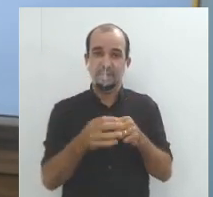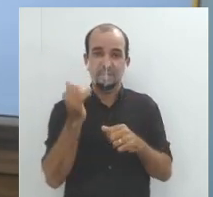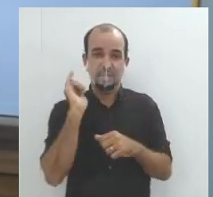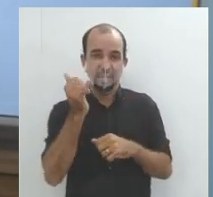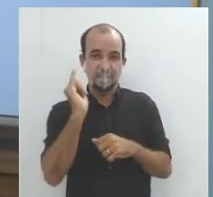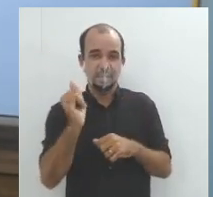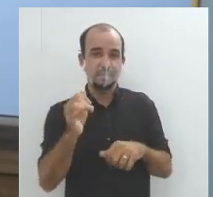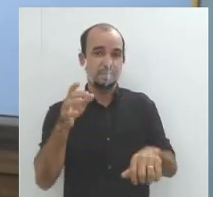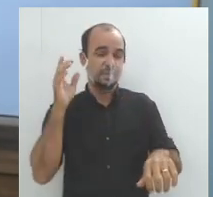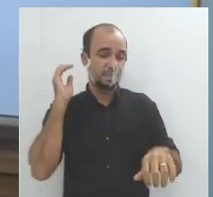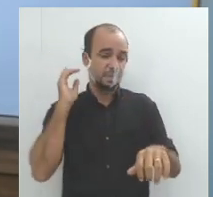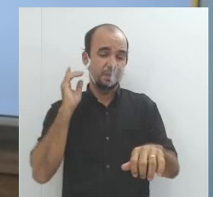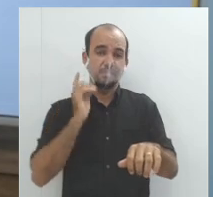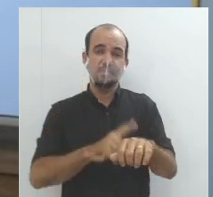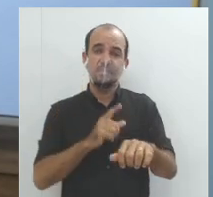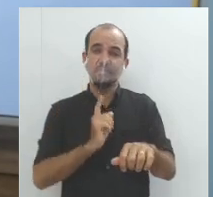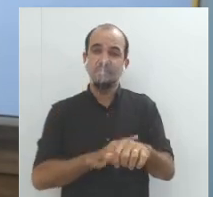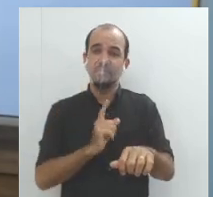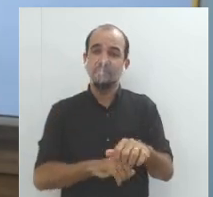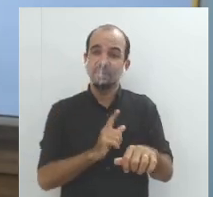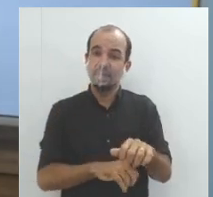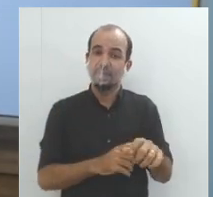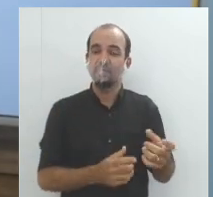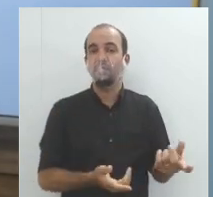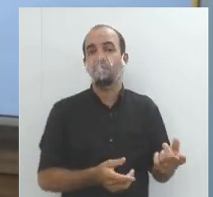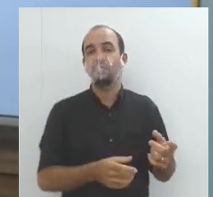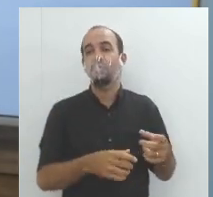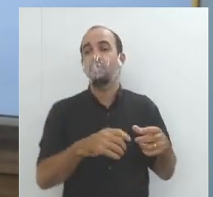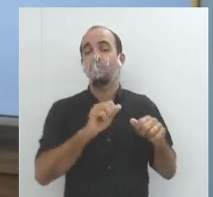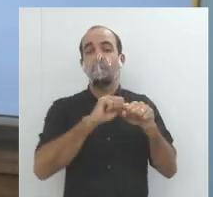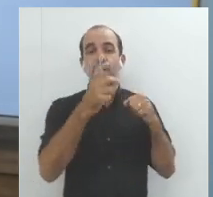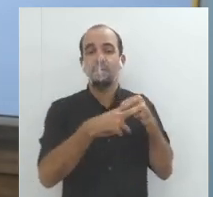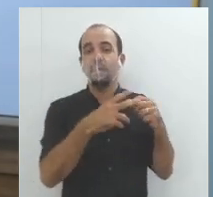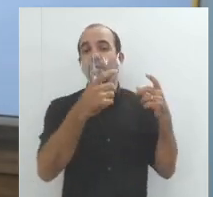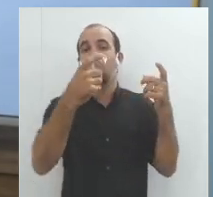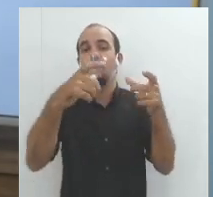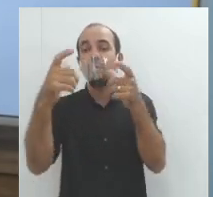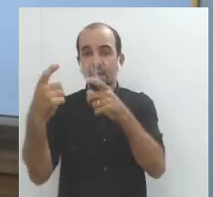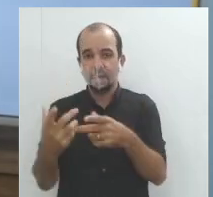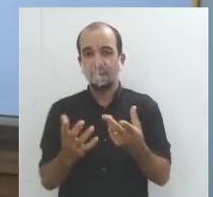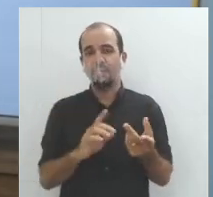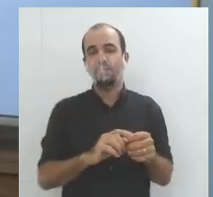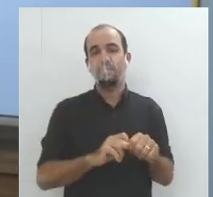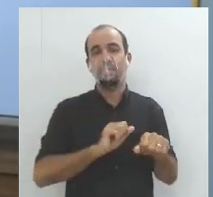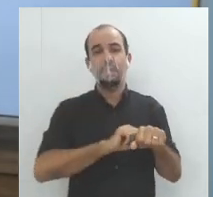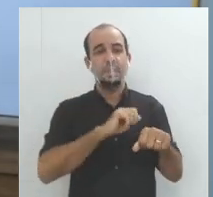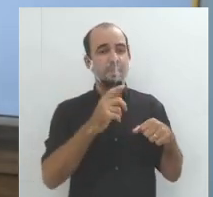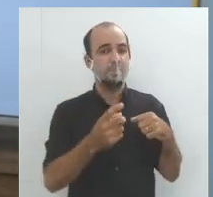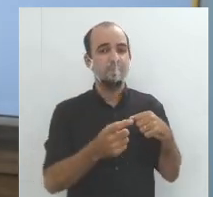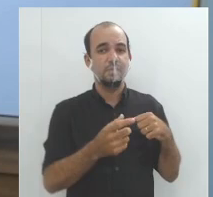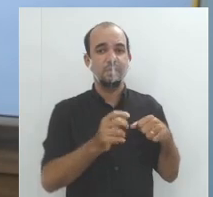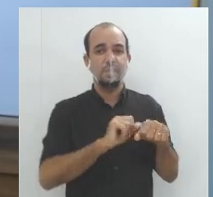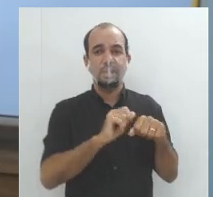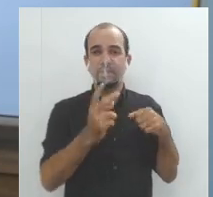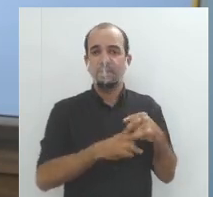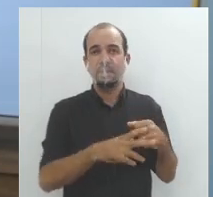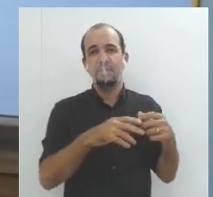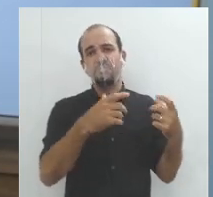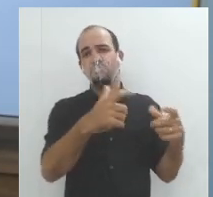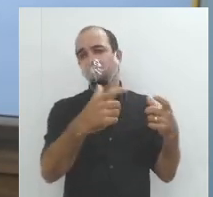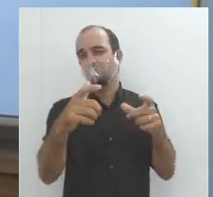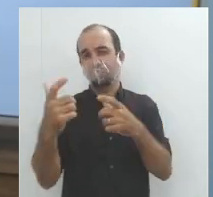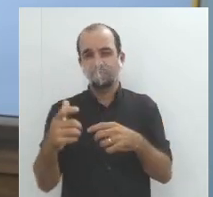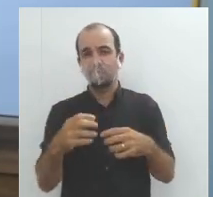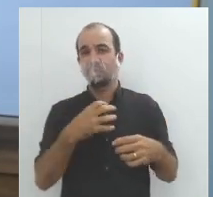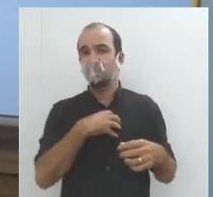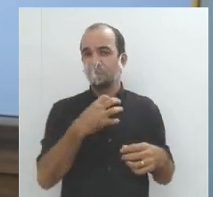tempo, tá? Eles marcam lugar. E essa é uma característica da narrativa. Nós vimos aqui